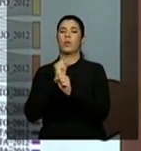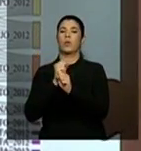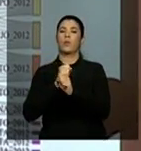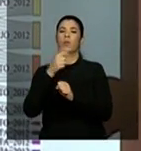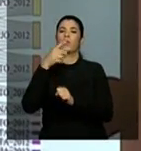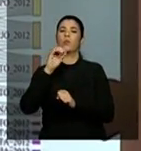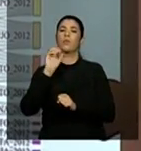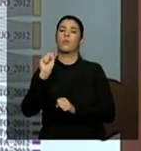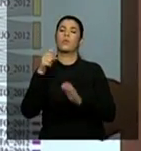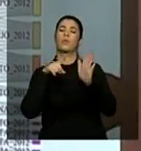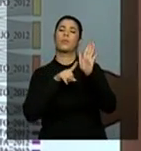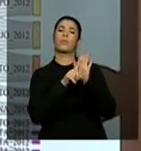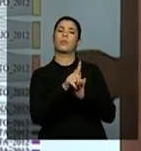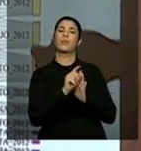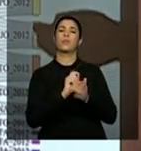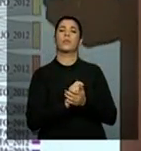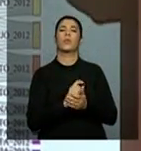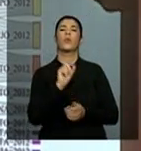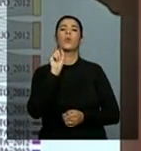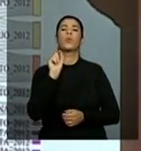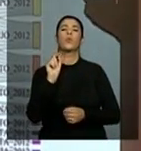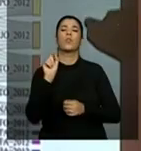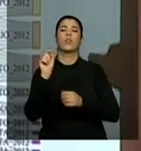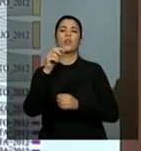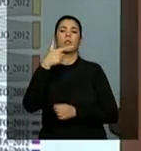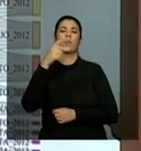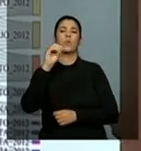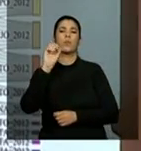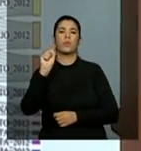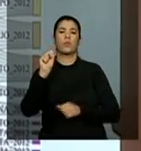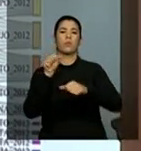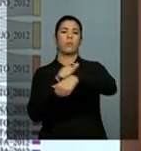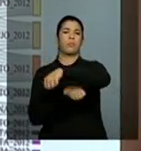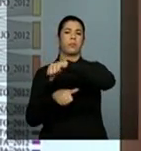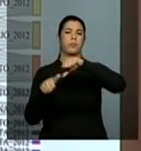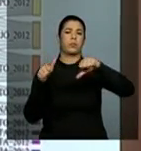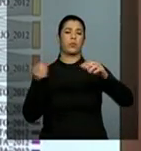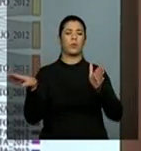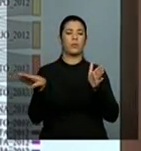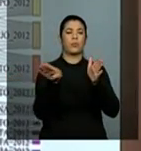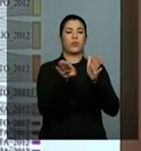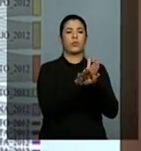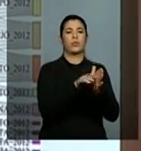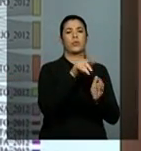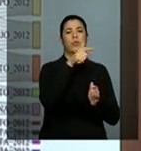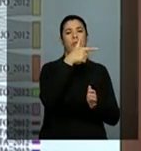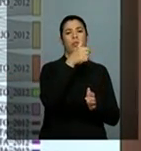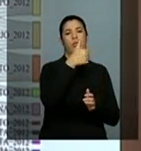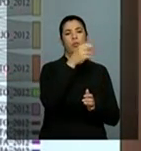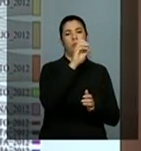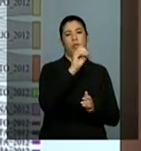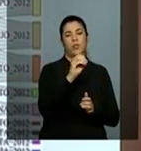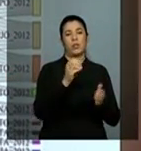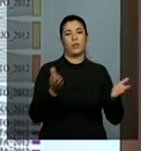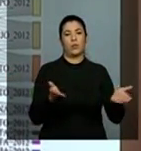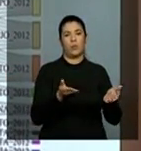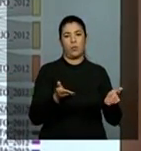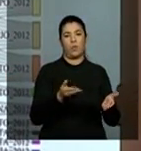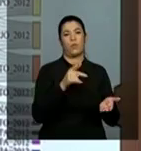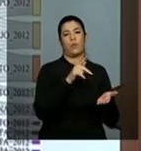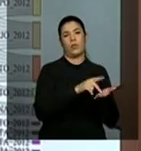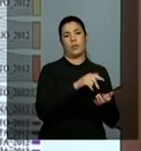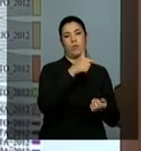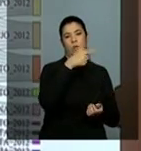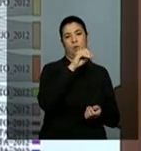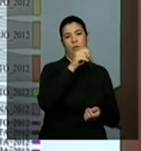2008 e perguntar o que elas se tornaram em 2010 e como elas se comportam hoje em 2012. Isso vai